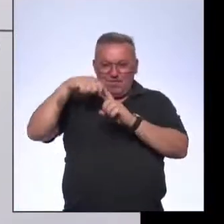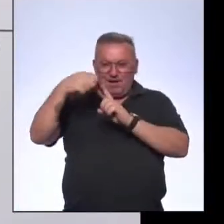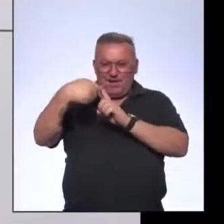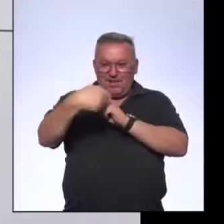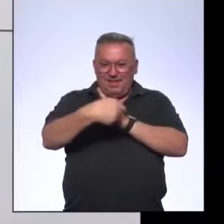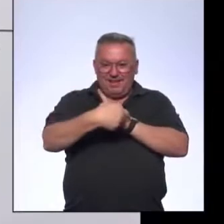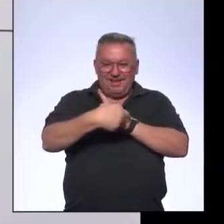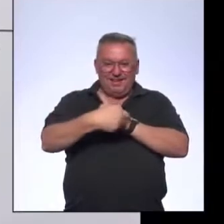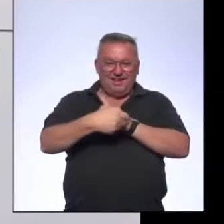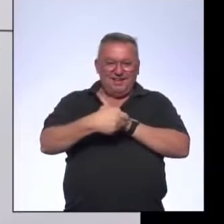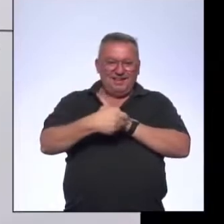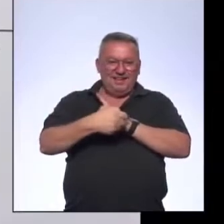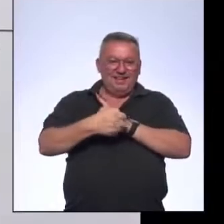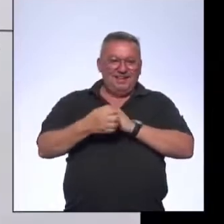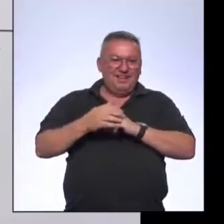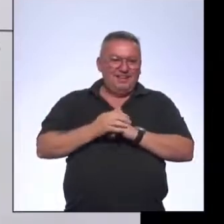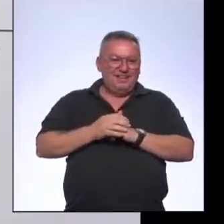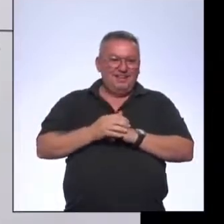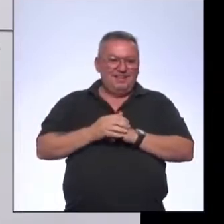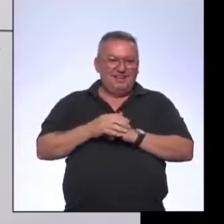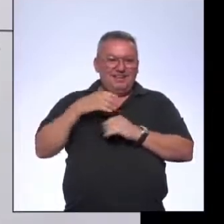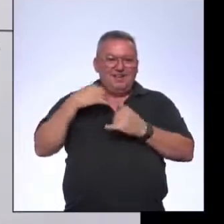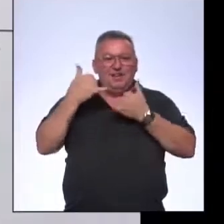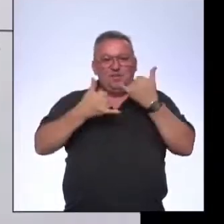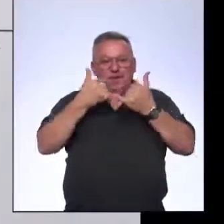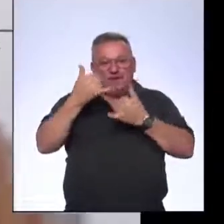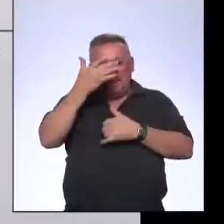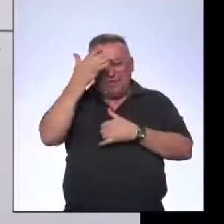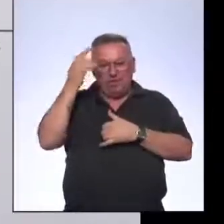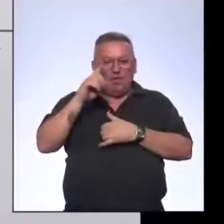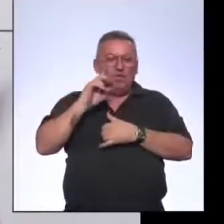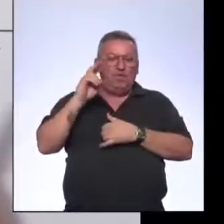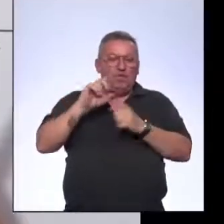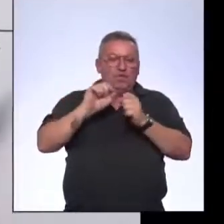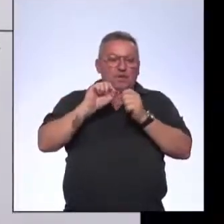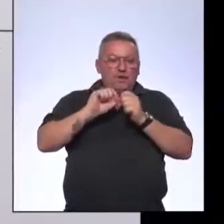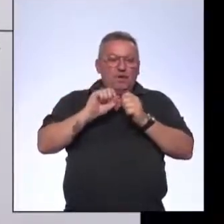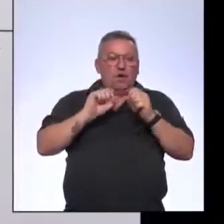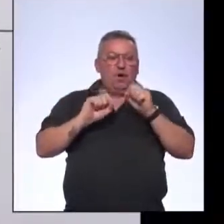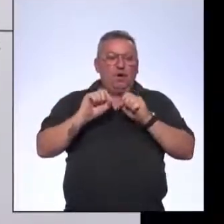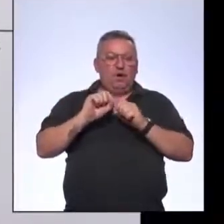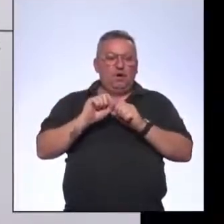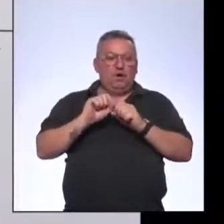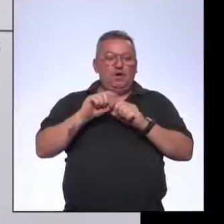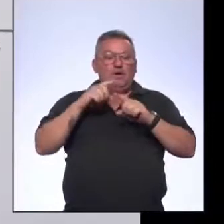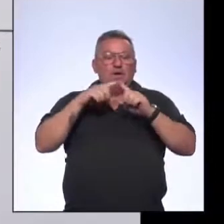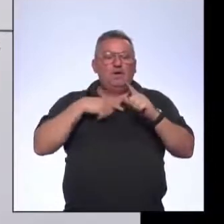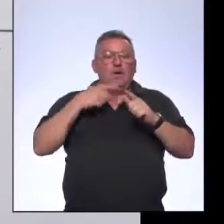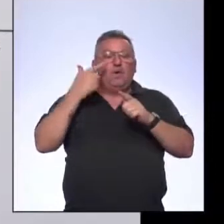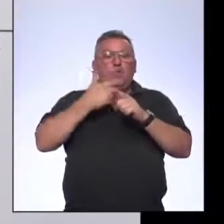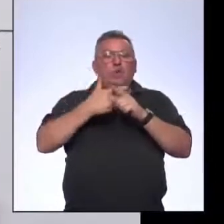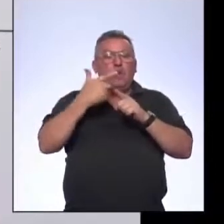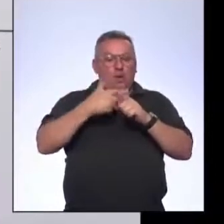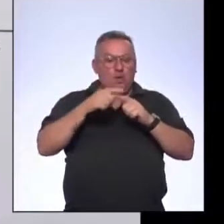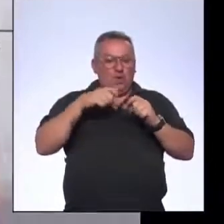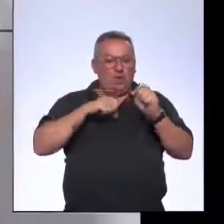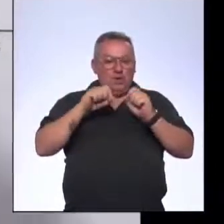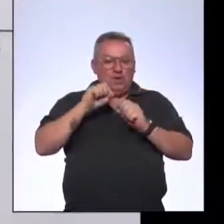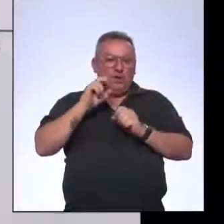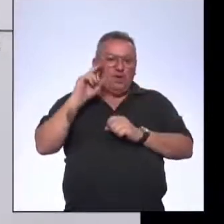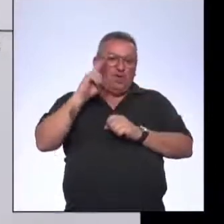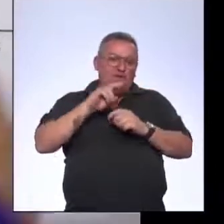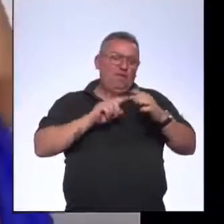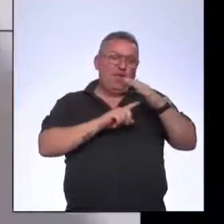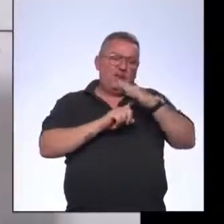bom sua brincadeira aí pessoal fiz para chamar atenção de vocês com um problema comum né uma situação